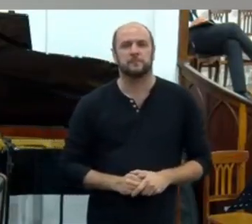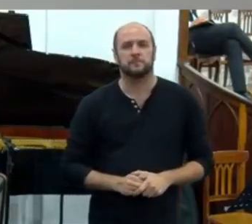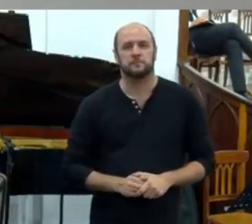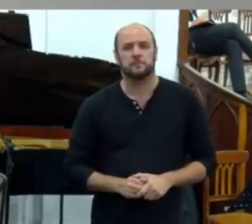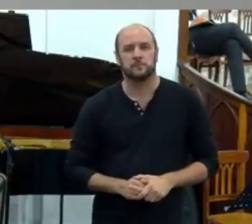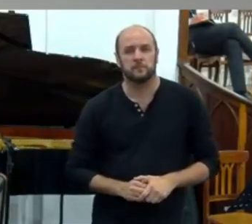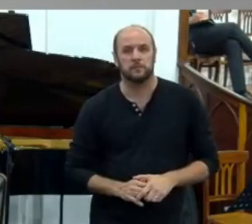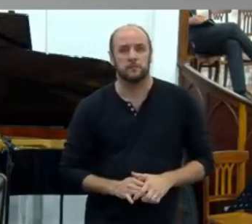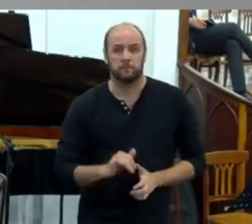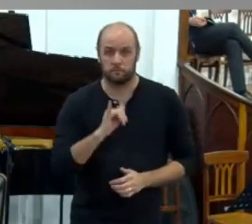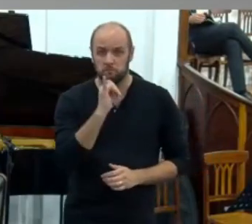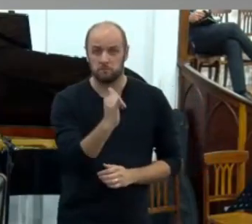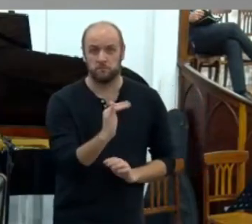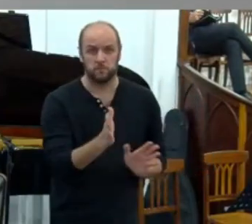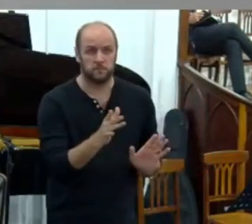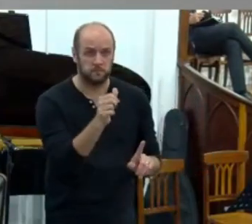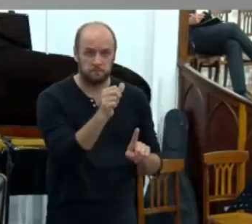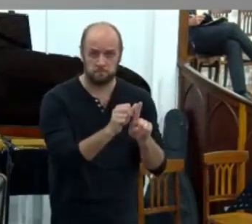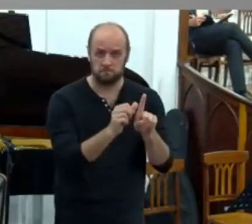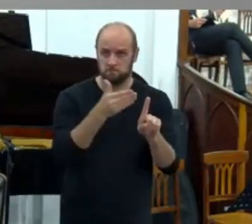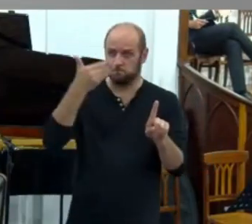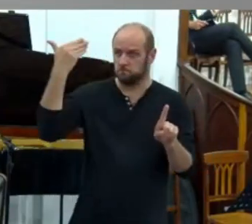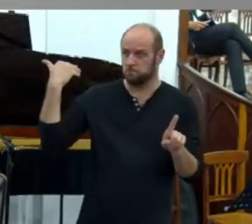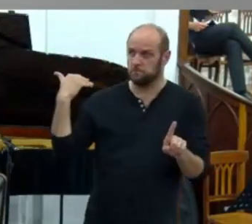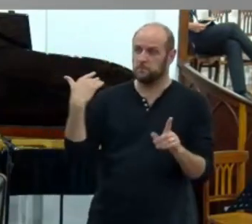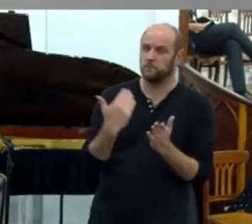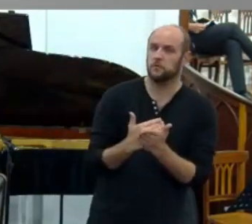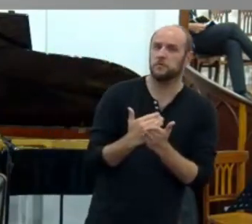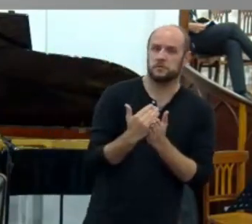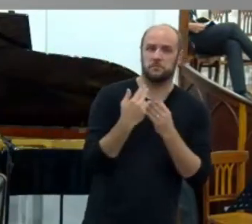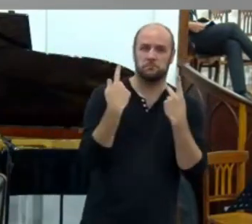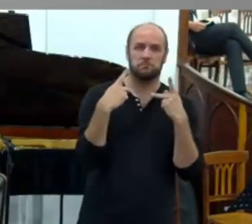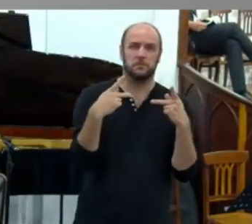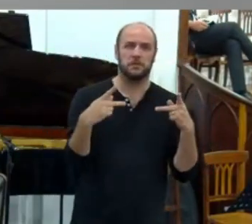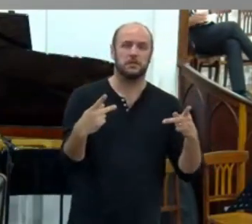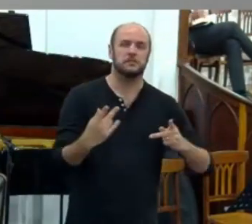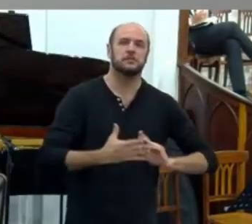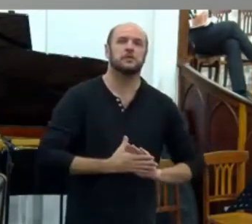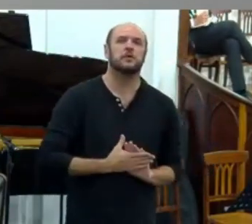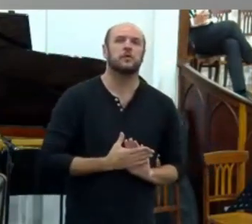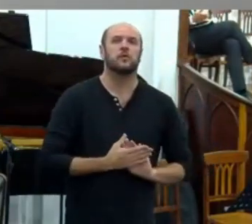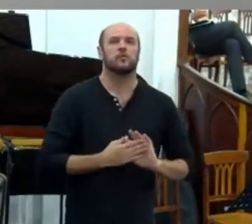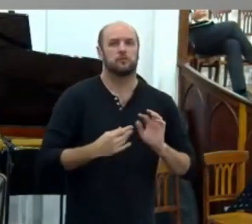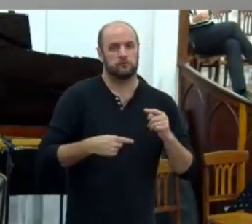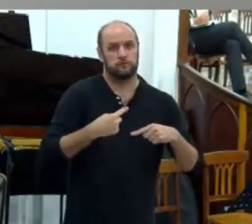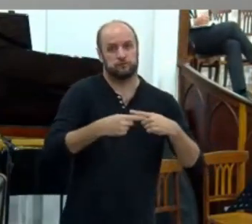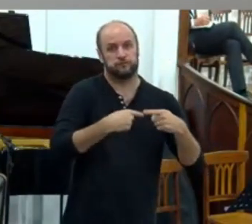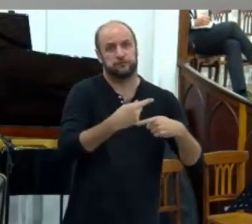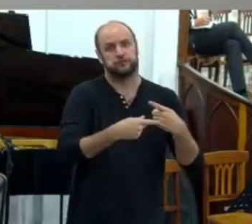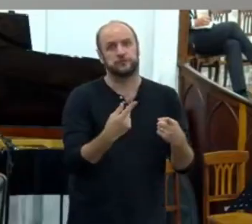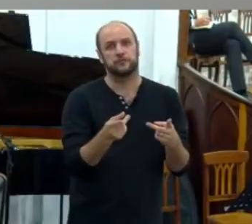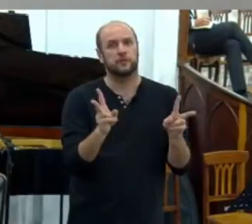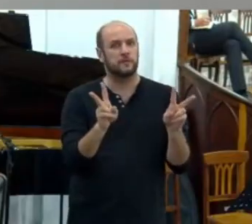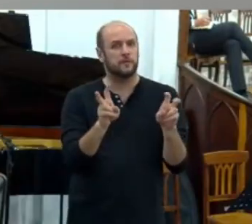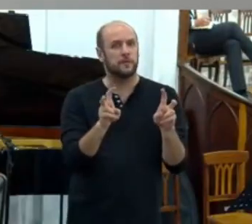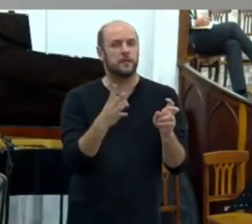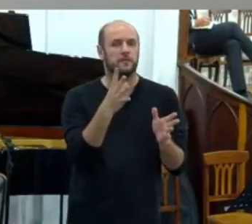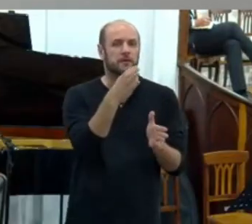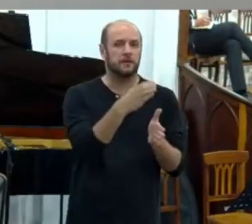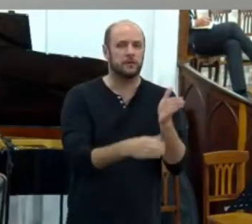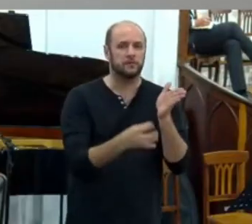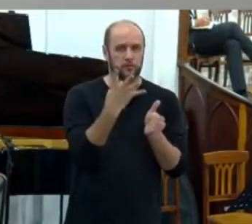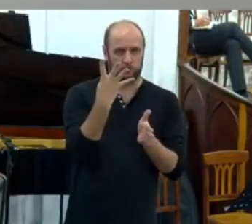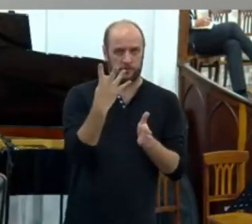Como lhes falei há quase um mês atrás, dei início a uma exposição que vai se deter somente no capítulo 4